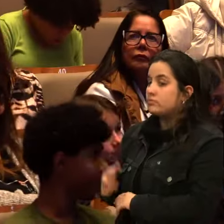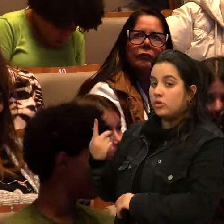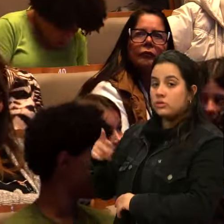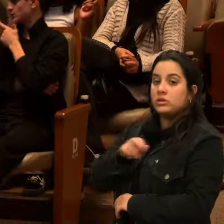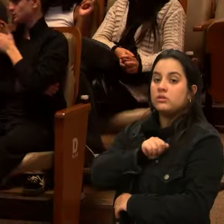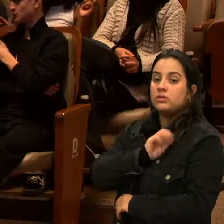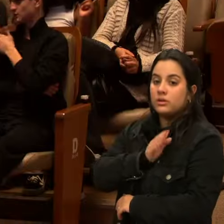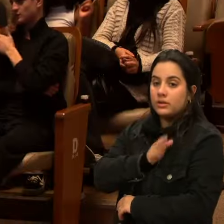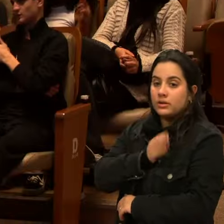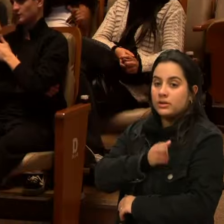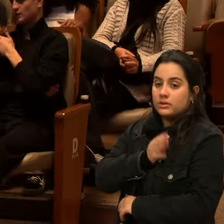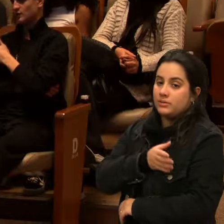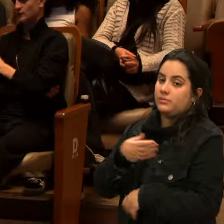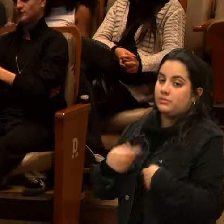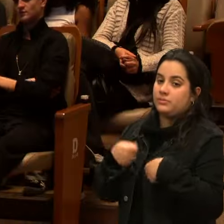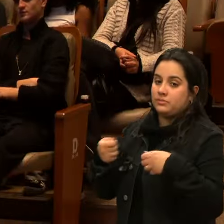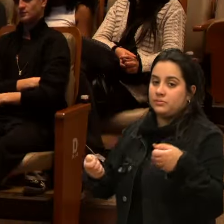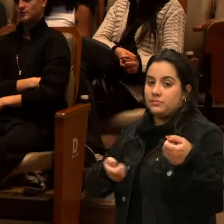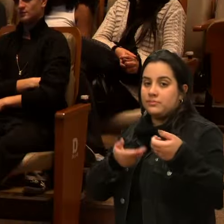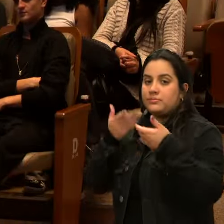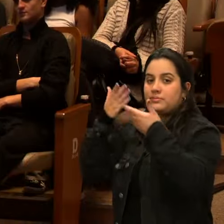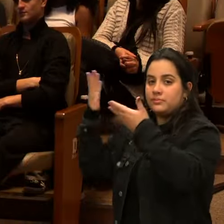coração por completo.